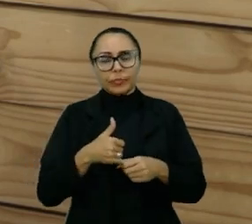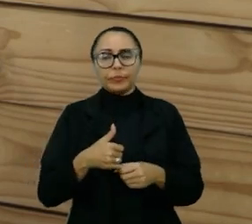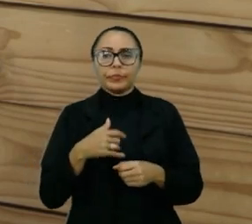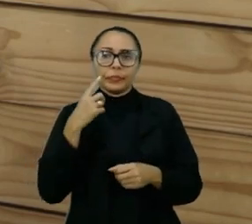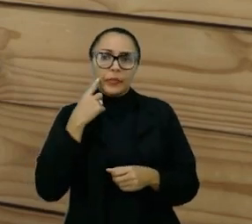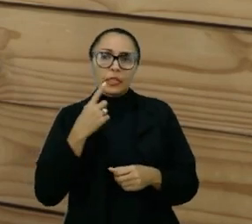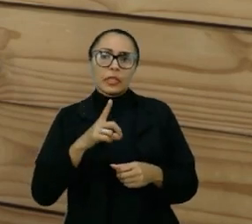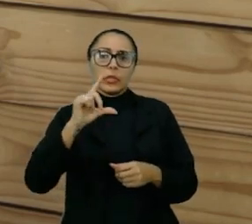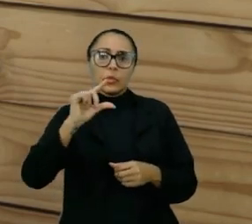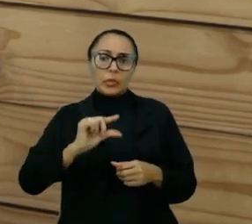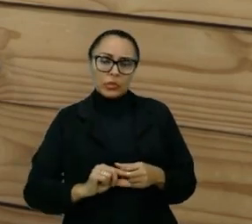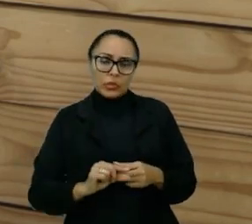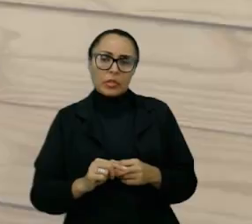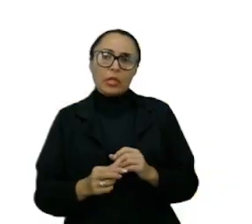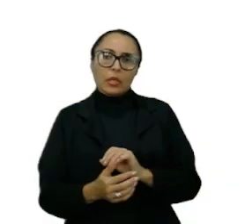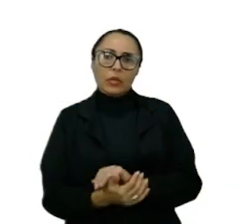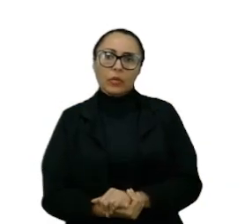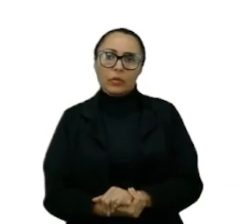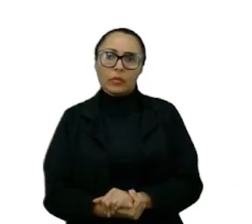das características